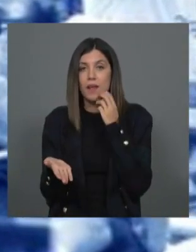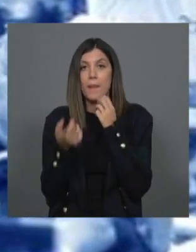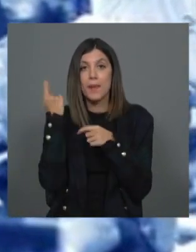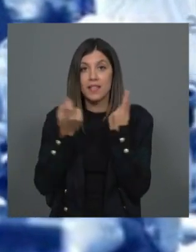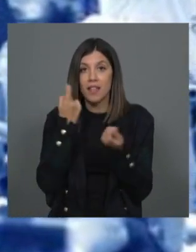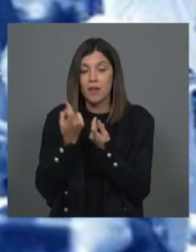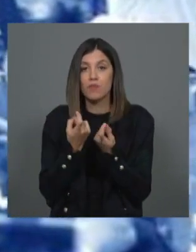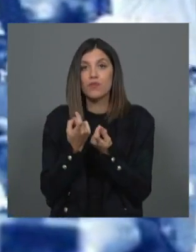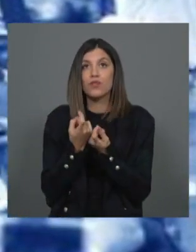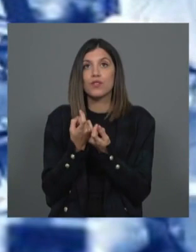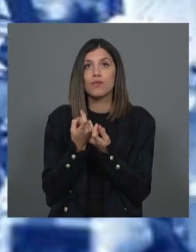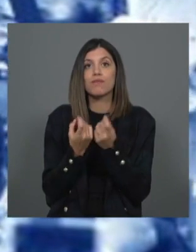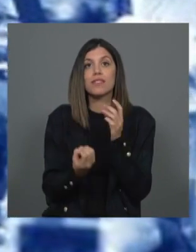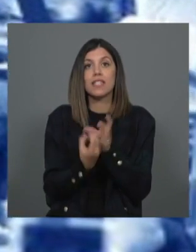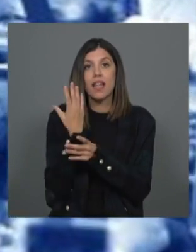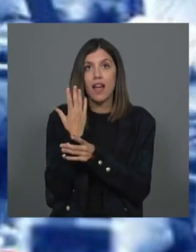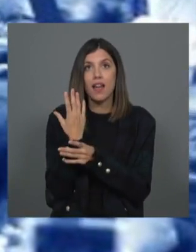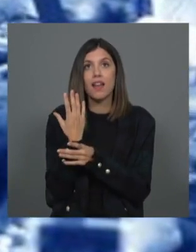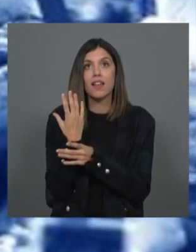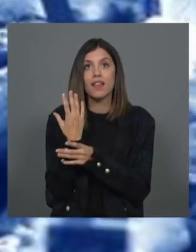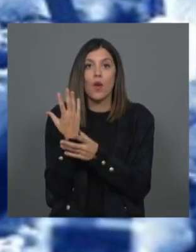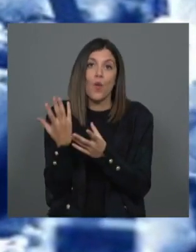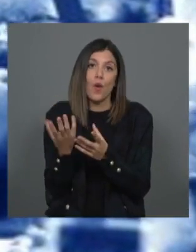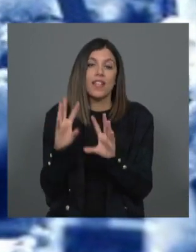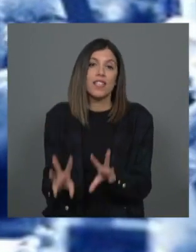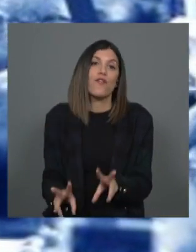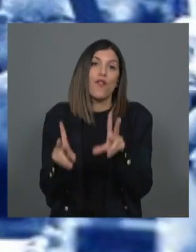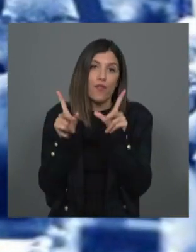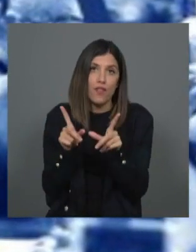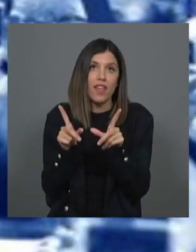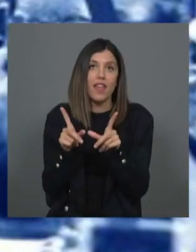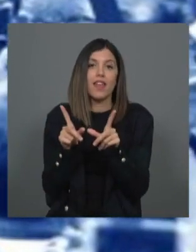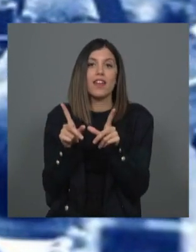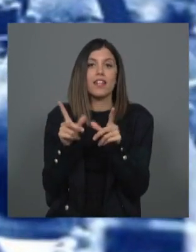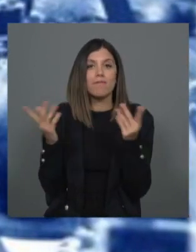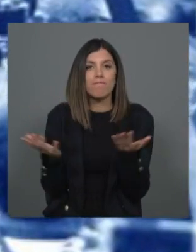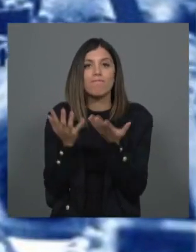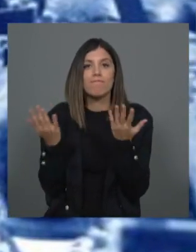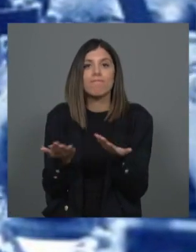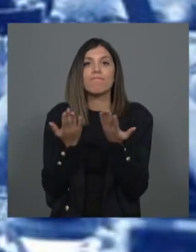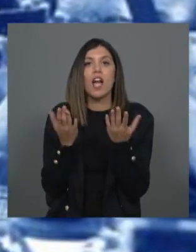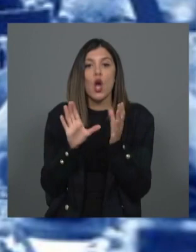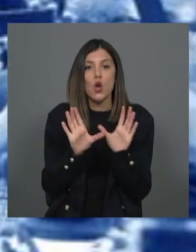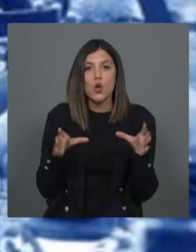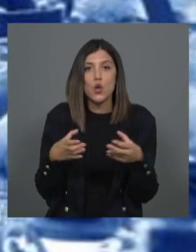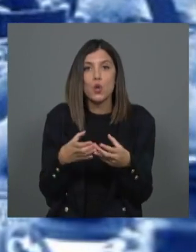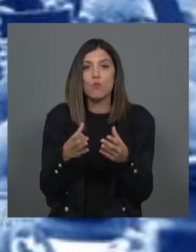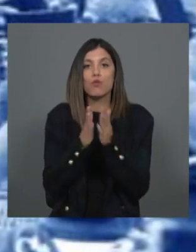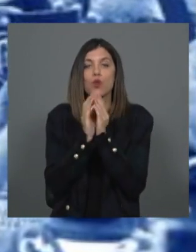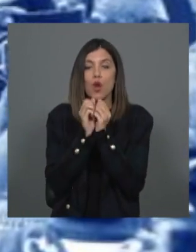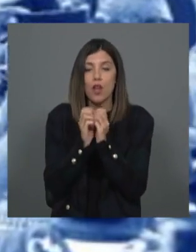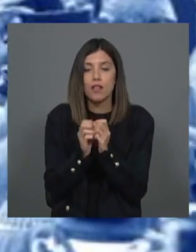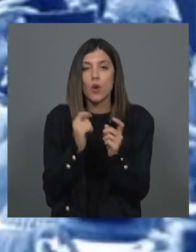pensámos em criar ou desenvolver ou fomentar grupos de oração e